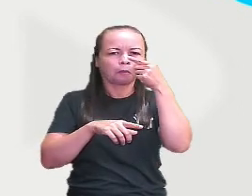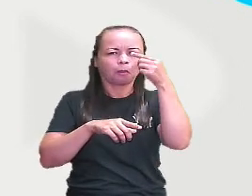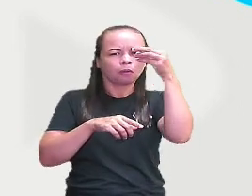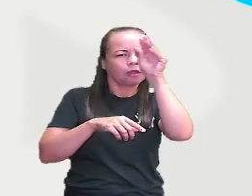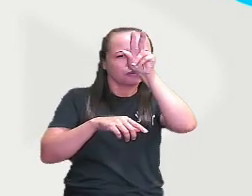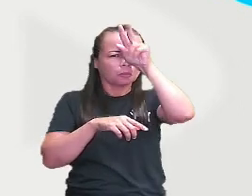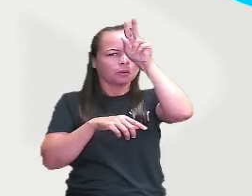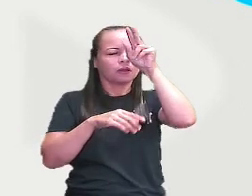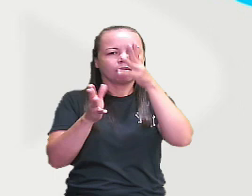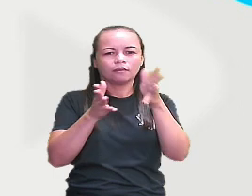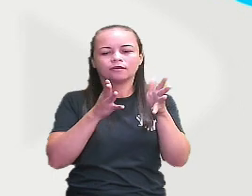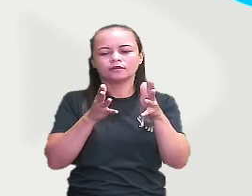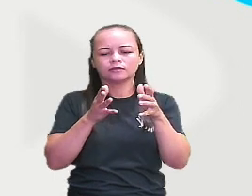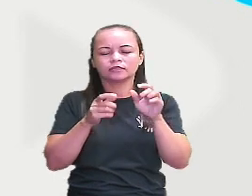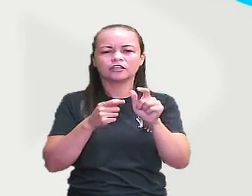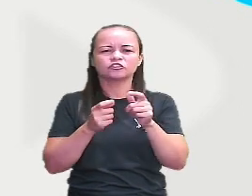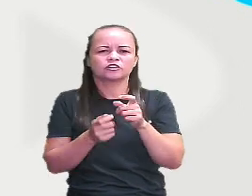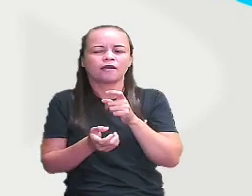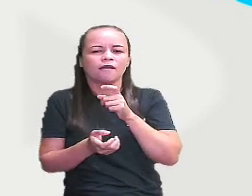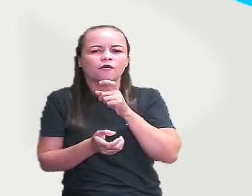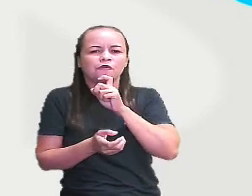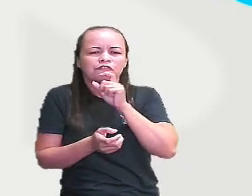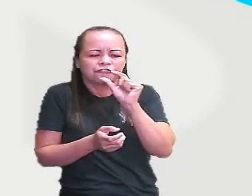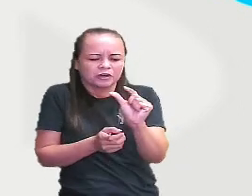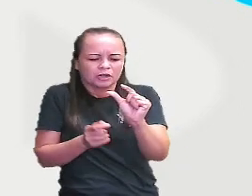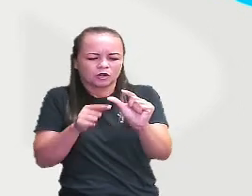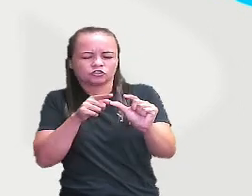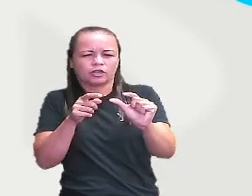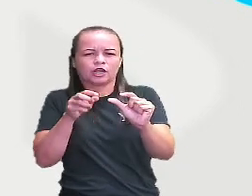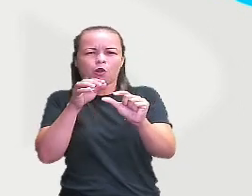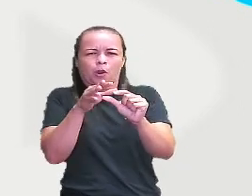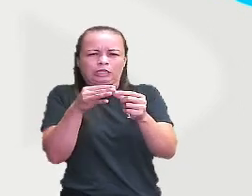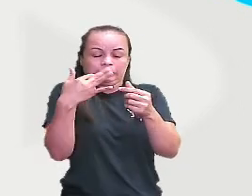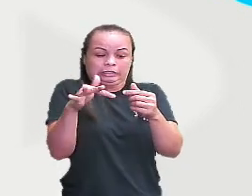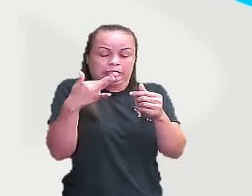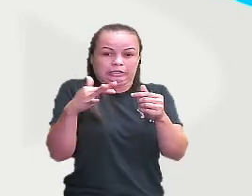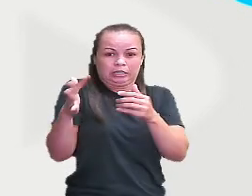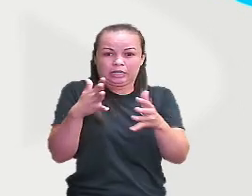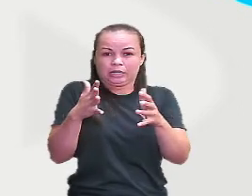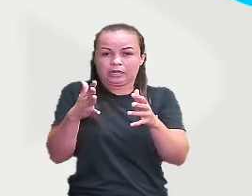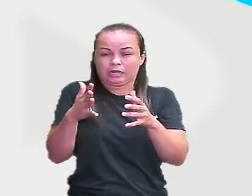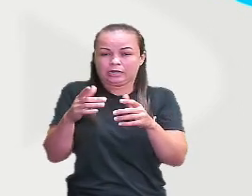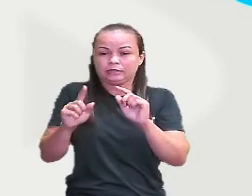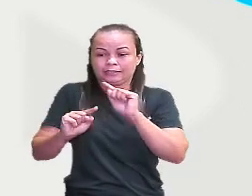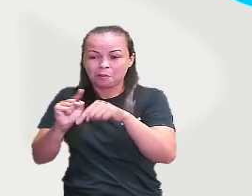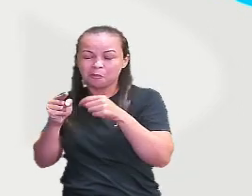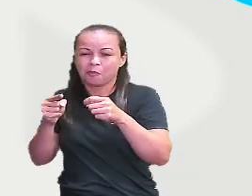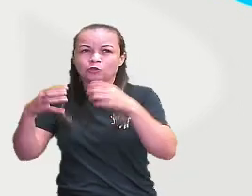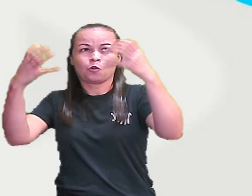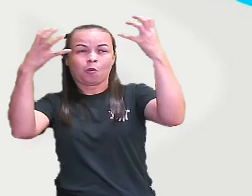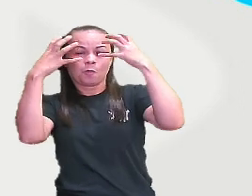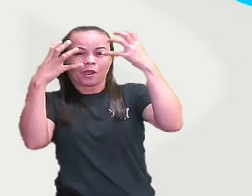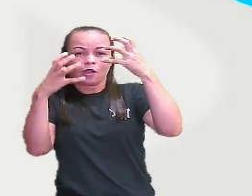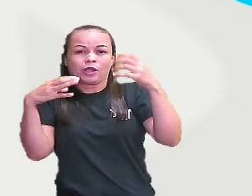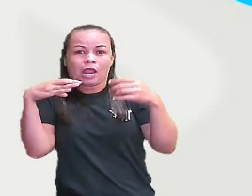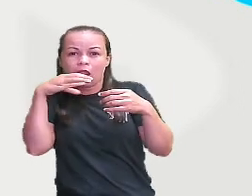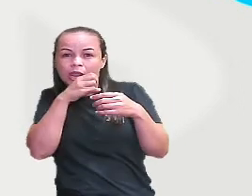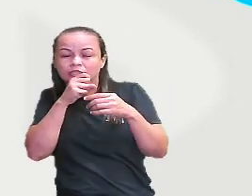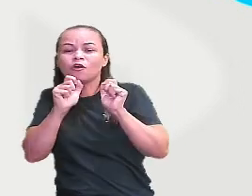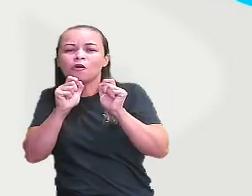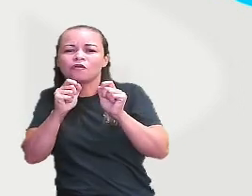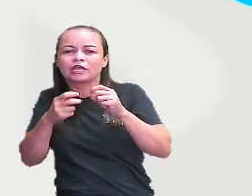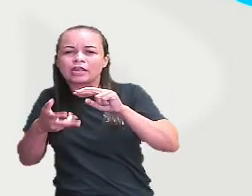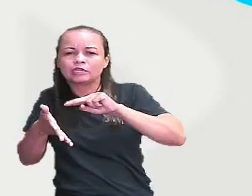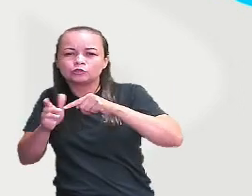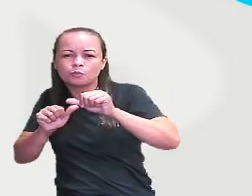num pedaço de gelo e sentiu muito frio depois de um banho quente, não pode se espantar do frio poder